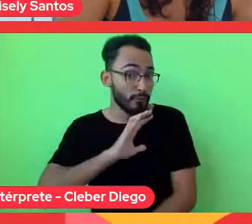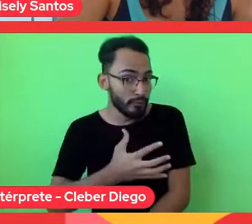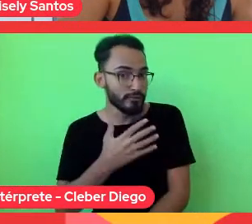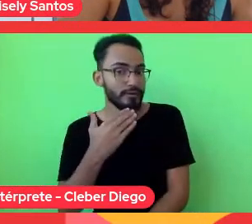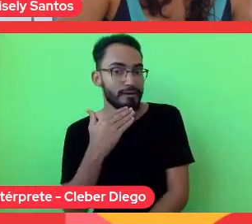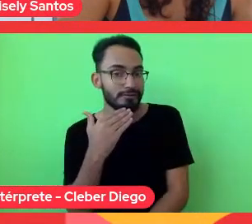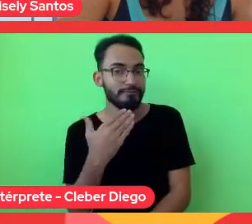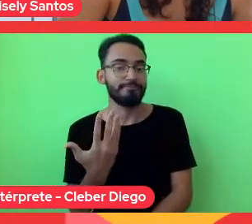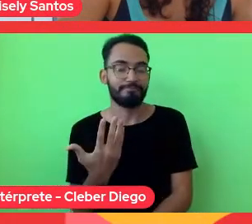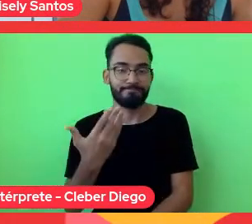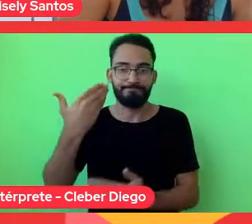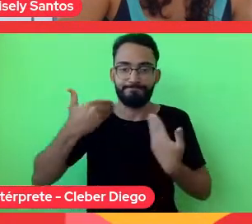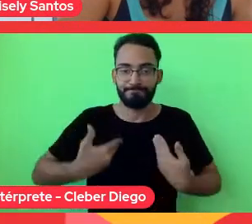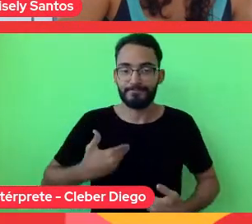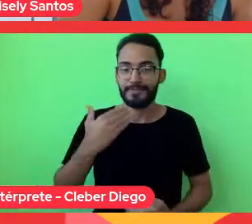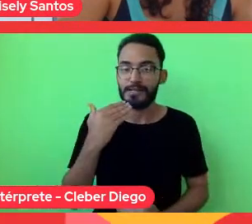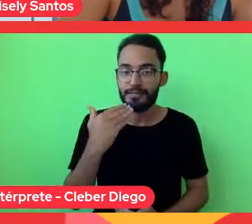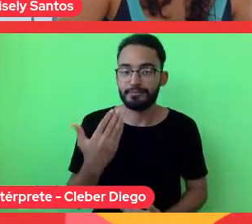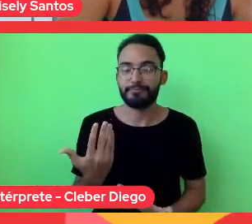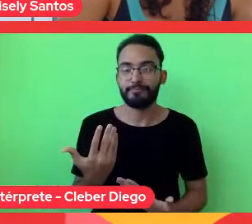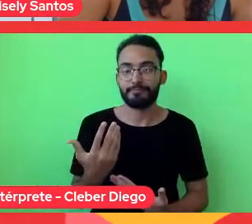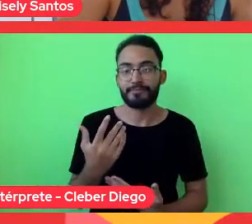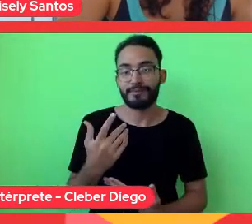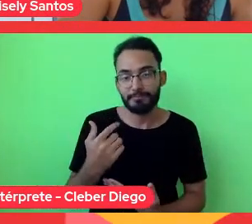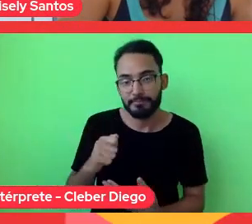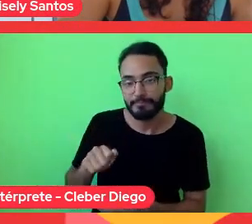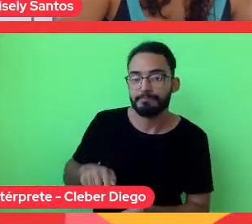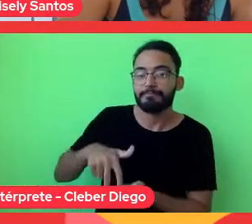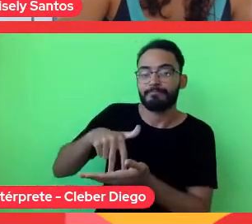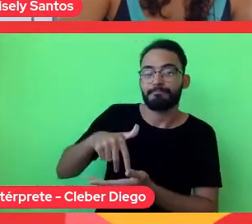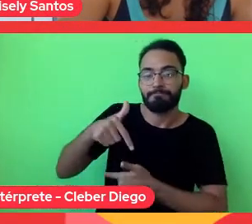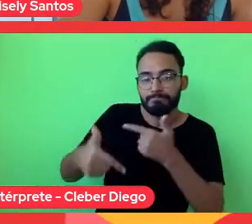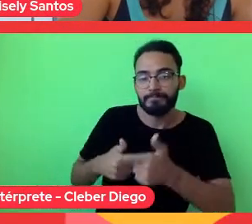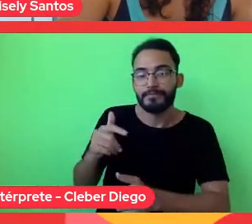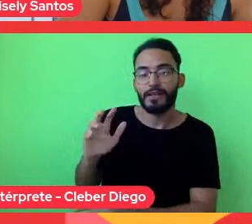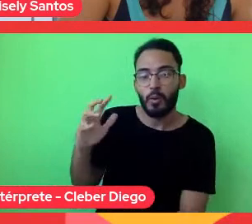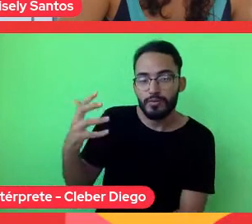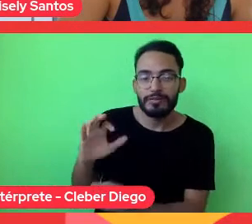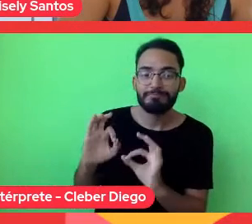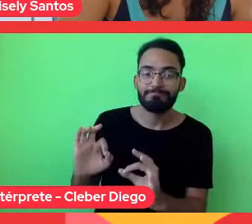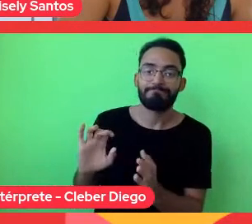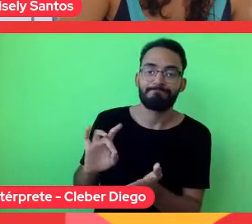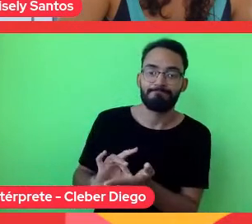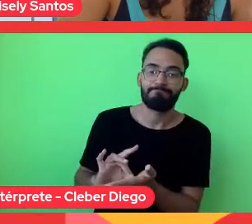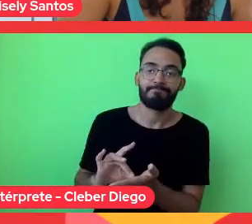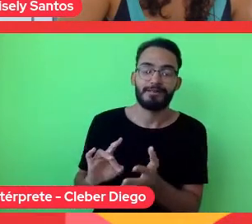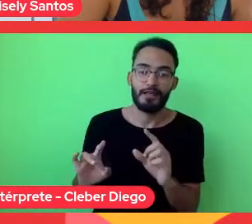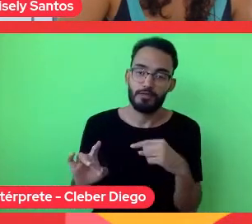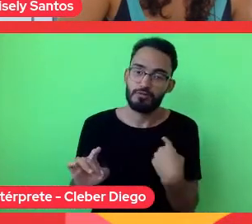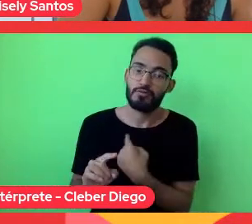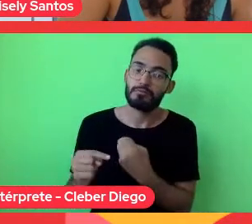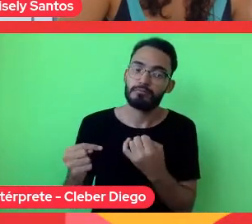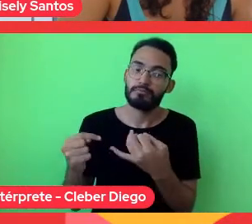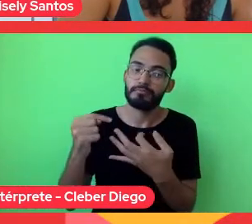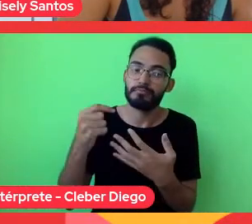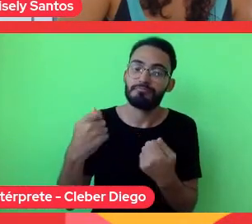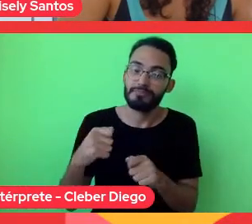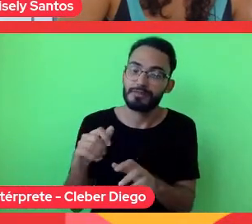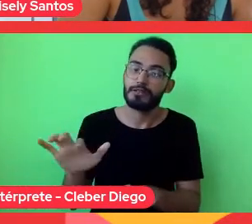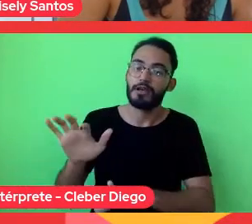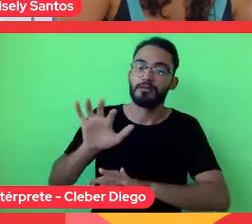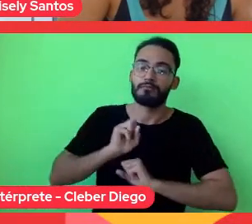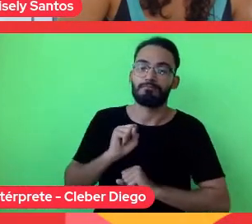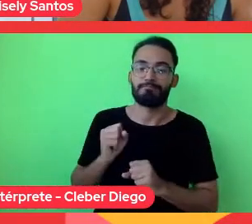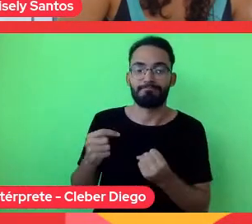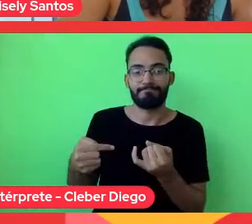é o faça acontecer, que são todos esses pontos que a gente traz para a gente, que a gente tem que incorporar. São